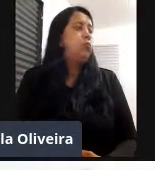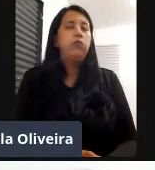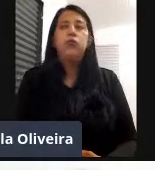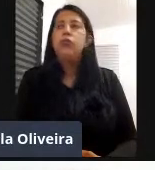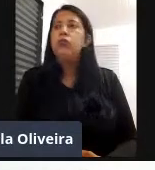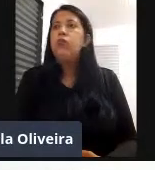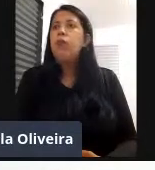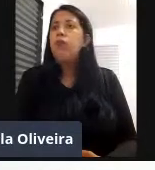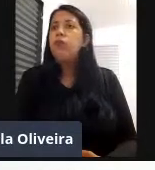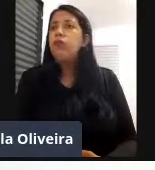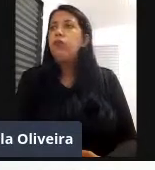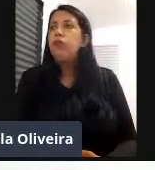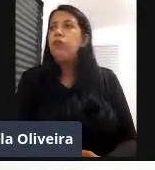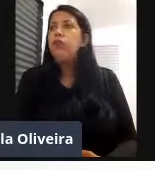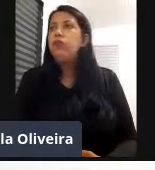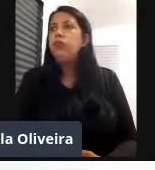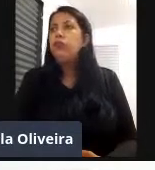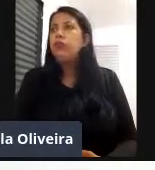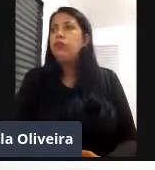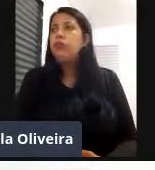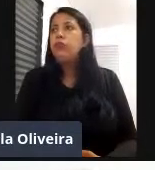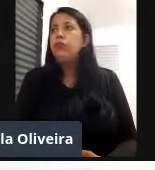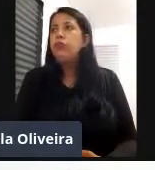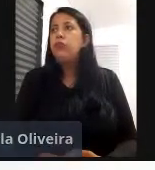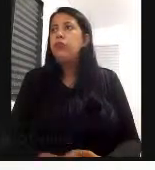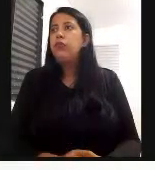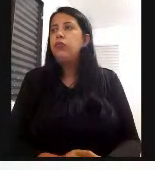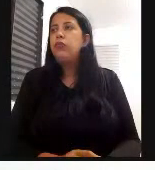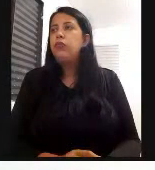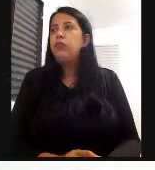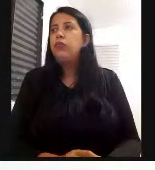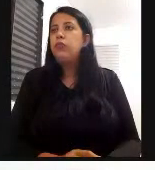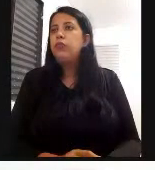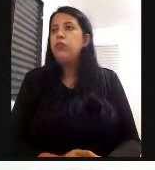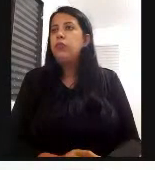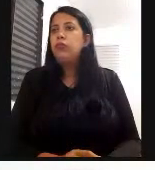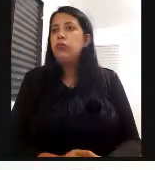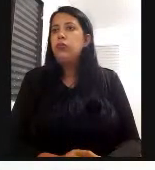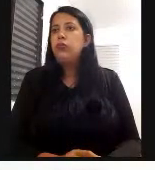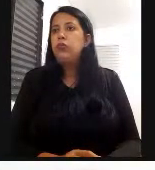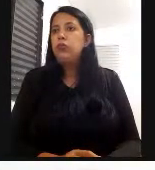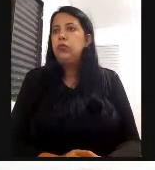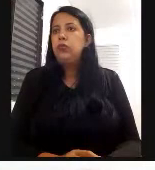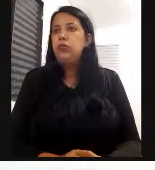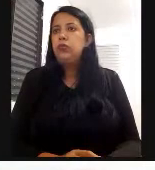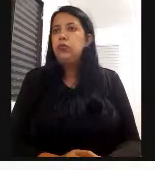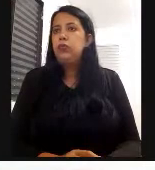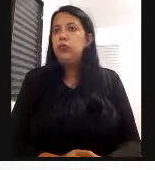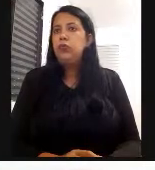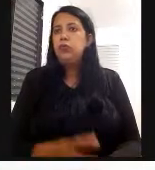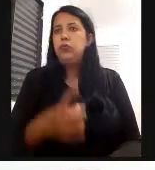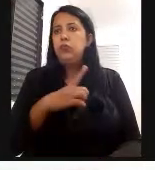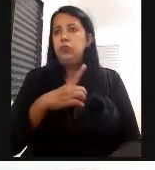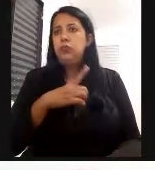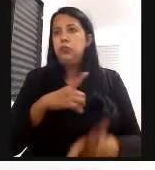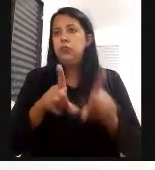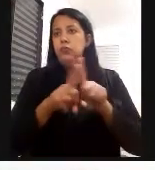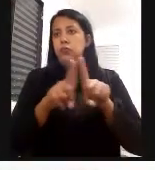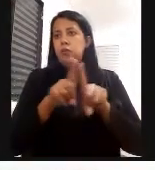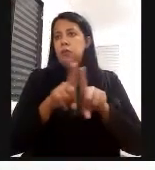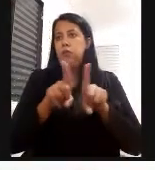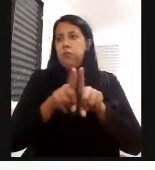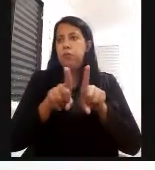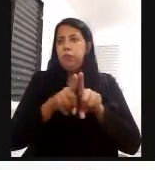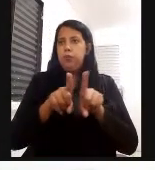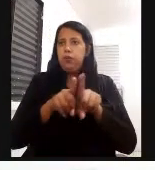aqui outros operadores, vamos dizer assim, né, complementares, que a gente pode utilizar na nossa pesquisa. Nós temos